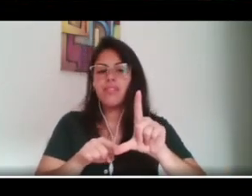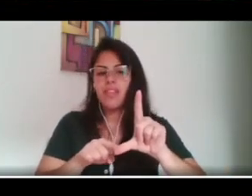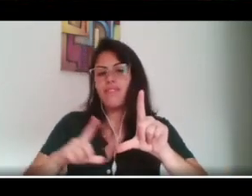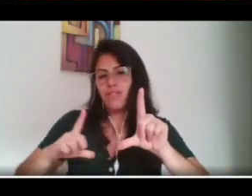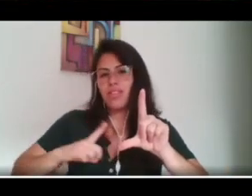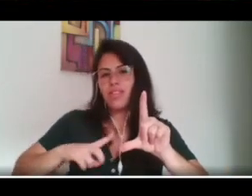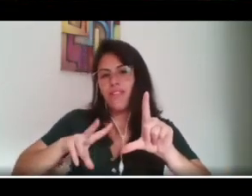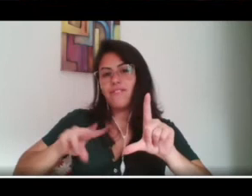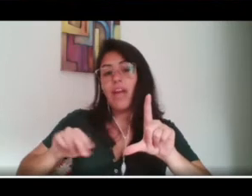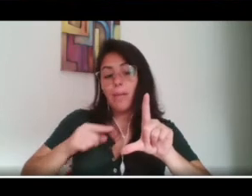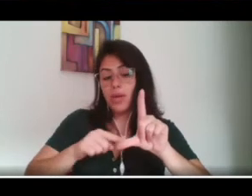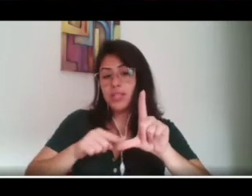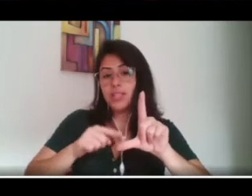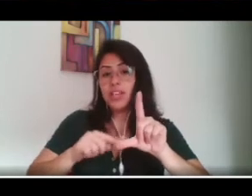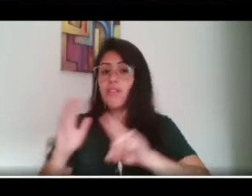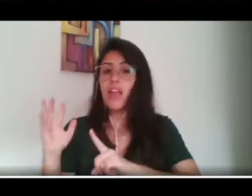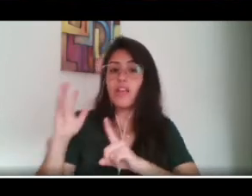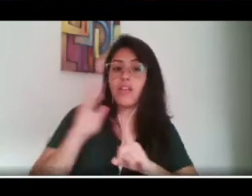a direção